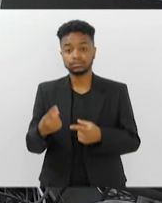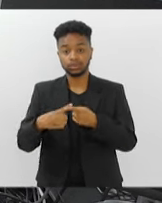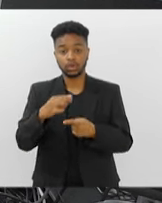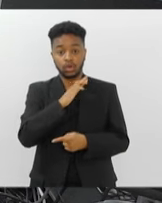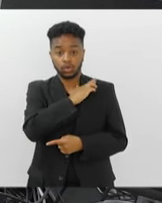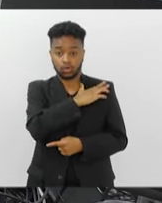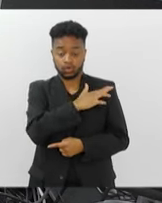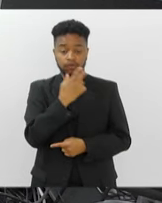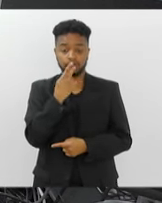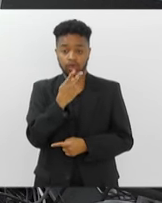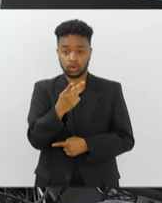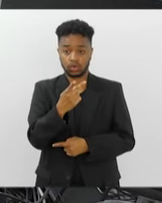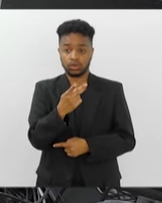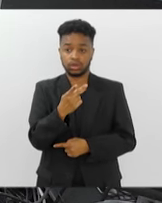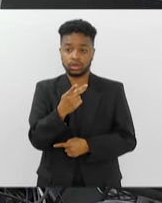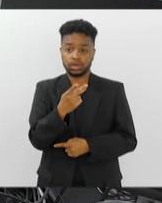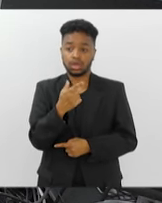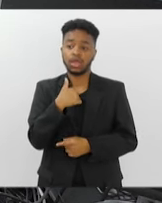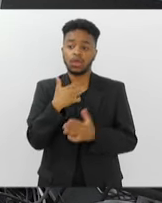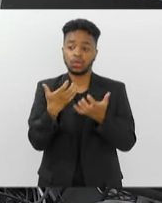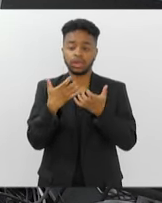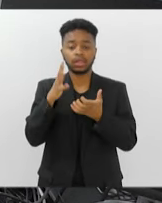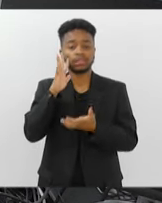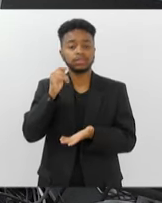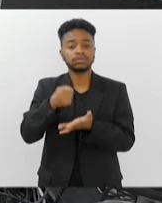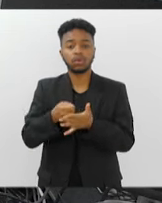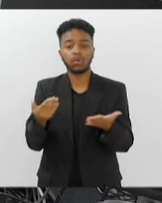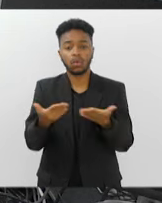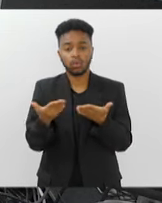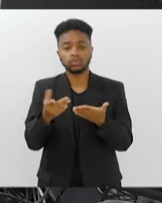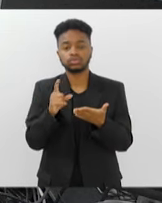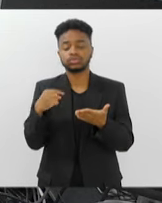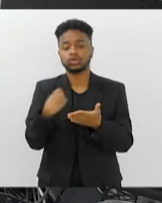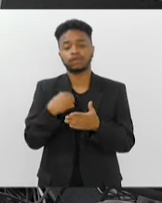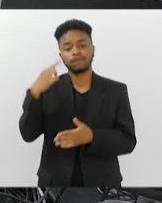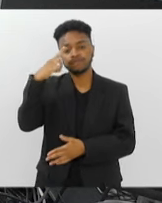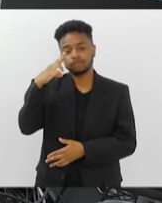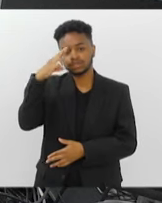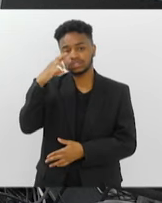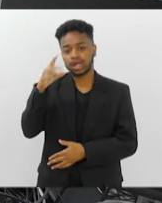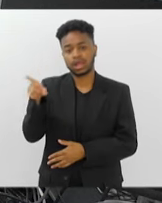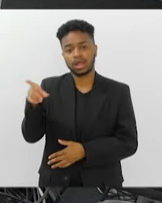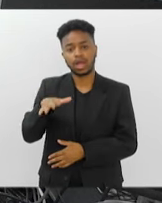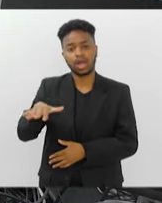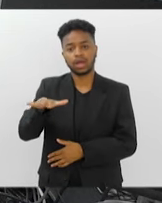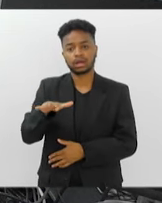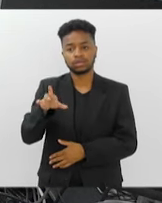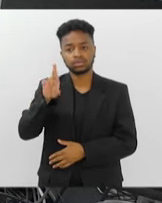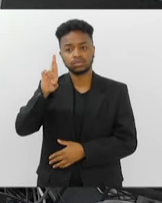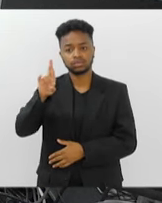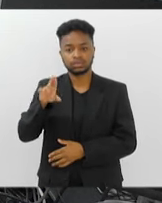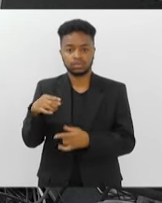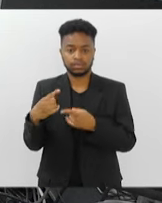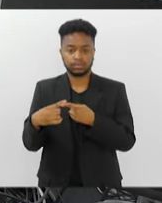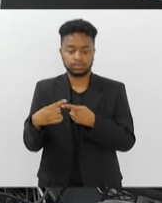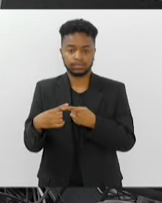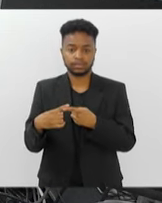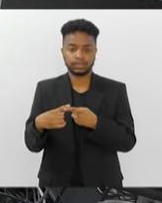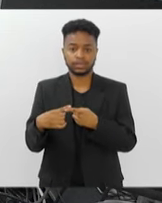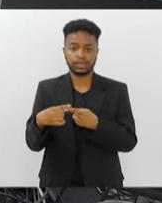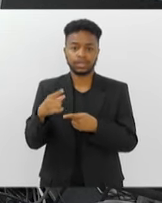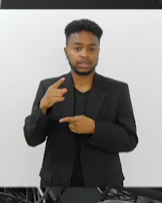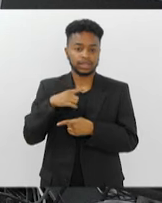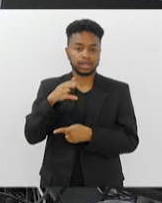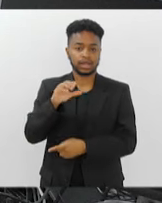jogou rolou Essa bola eu queria deliberar aqui hoje sair daqui agora e fiscalizamos lá até vimos o espaço do camarote do Governo do